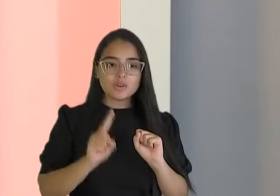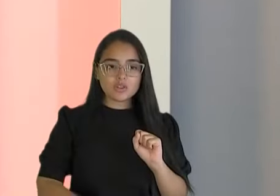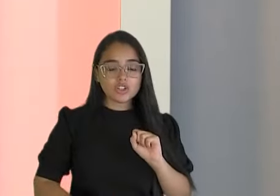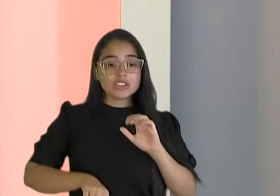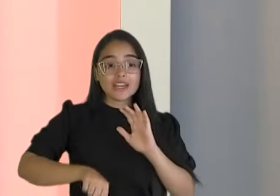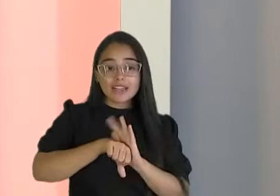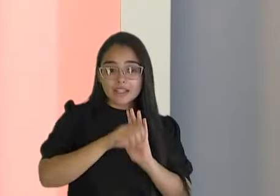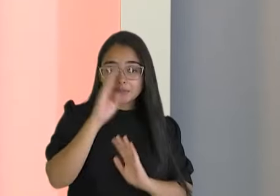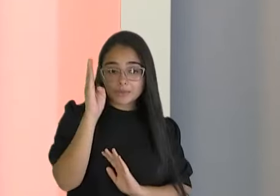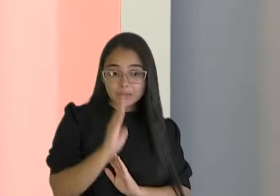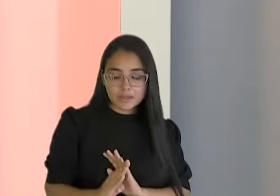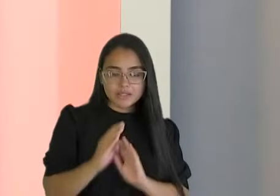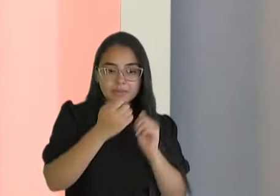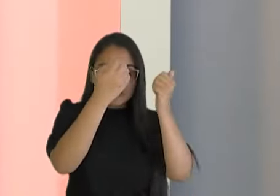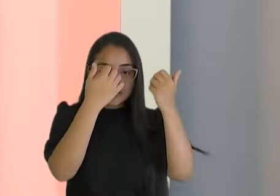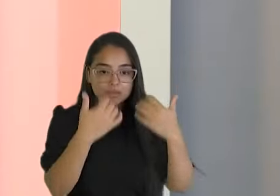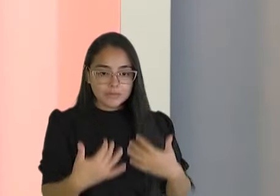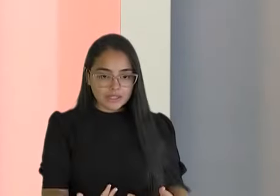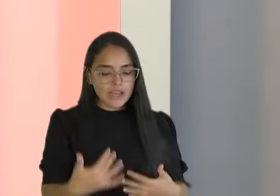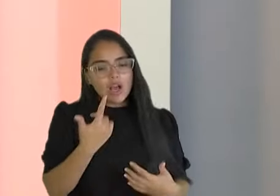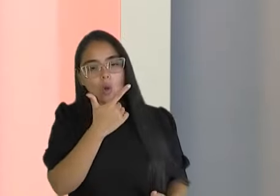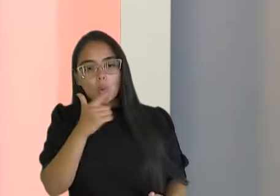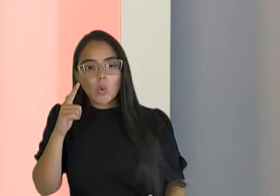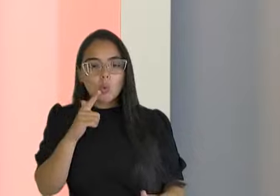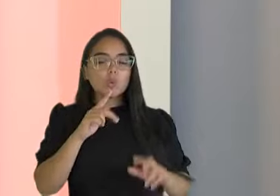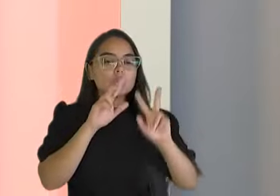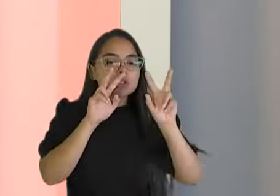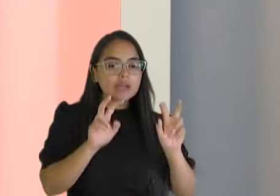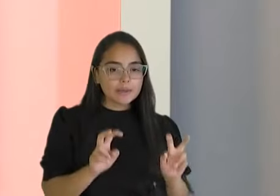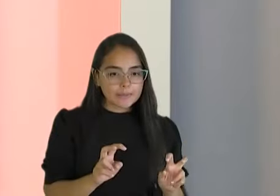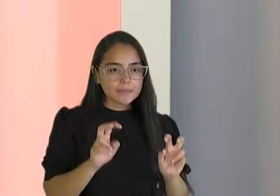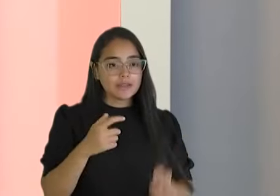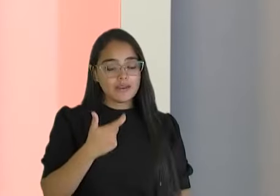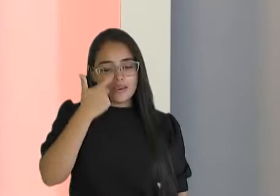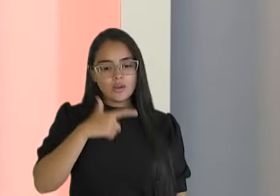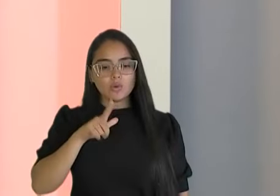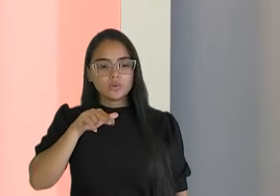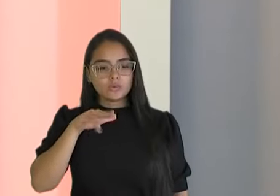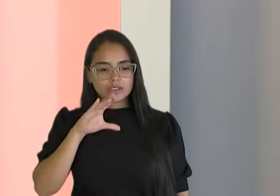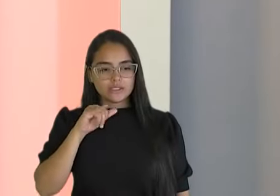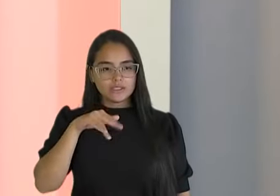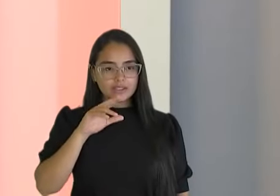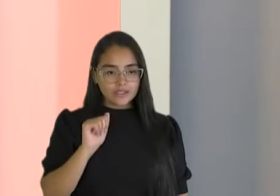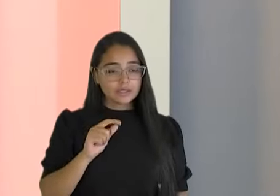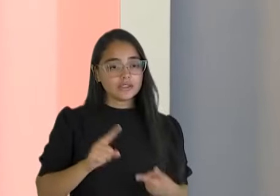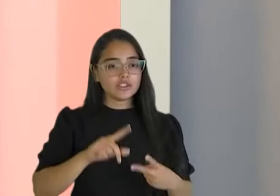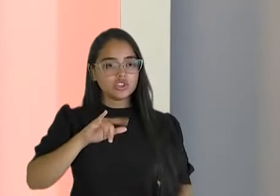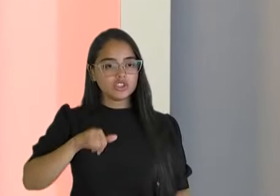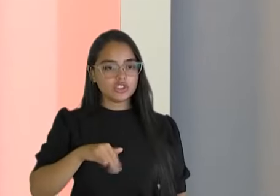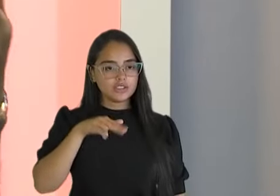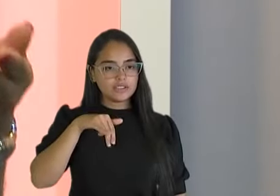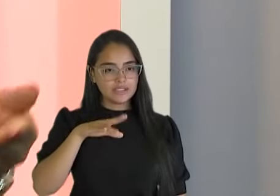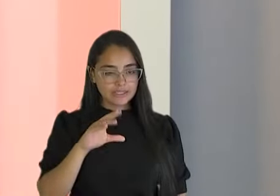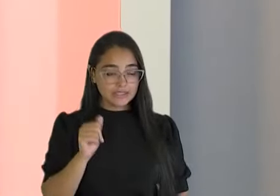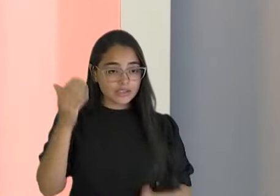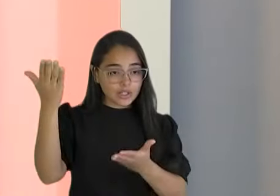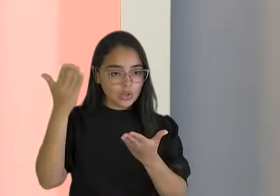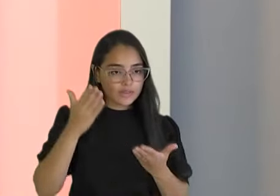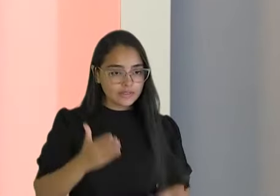no Brasil? Para esclarecer essas e outras questões, eu, Luciana de Andrade, Janaína Gouveia, recebemos